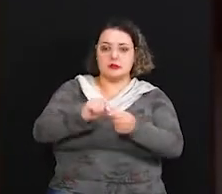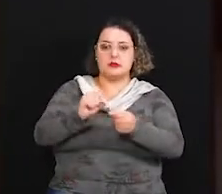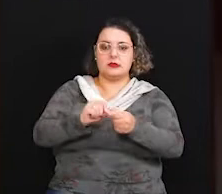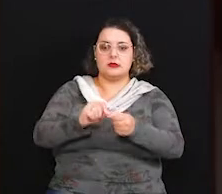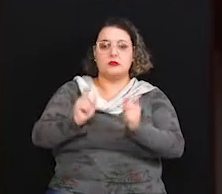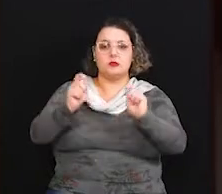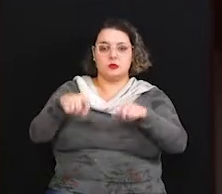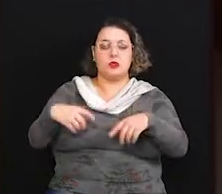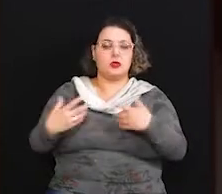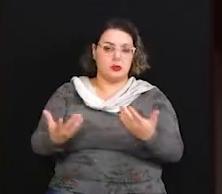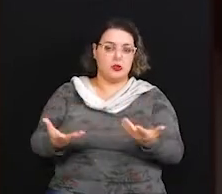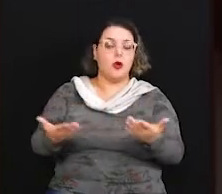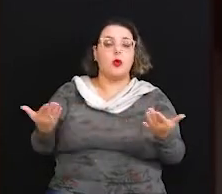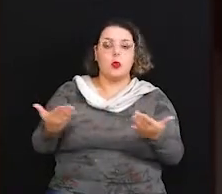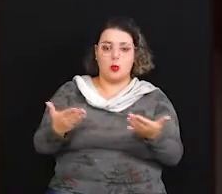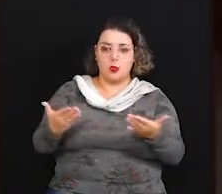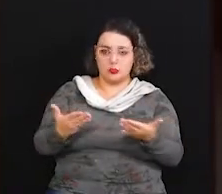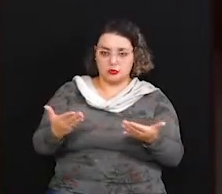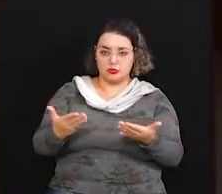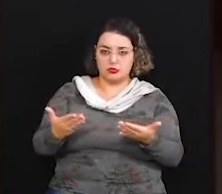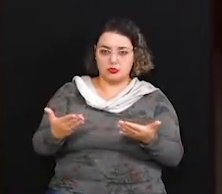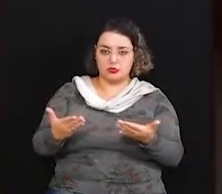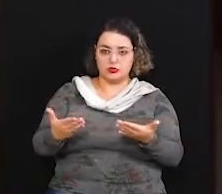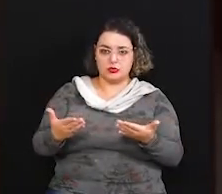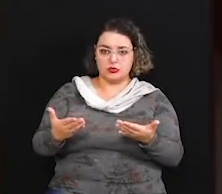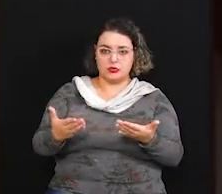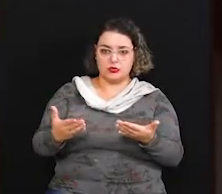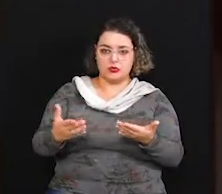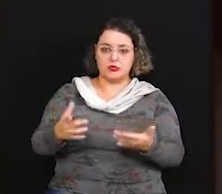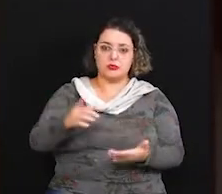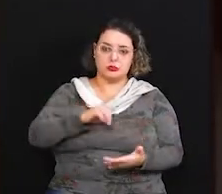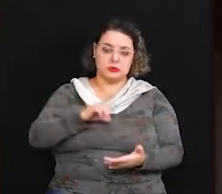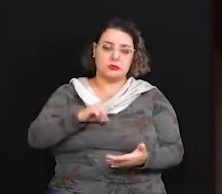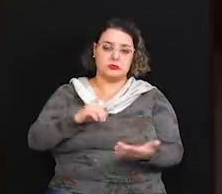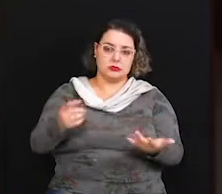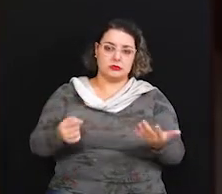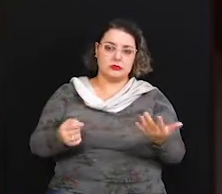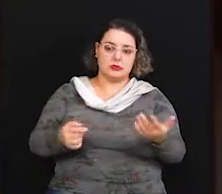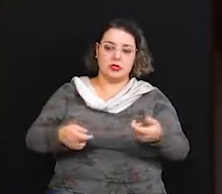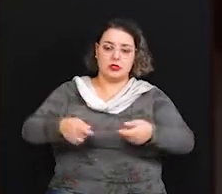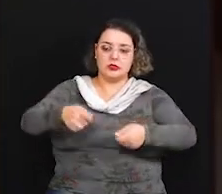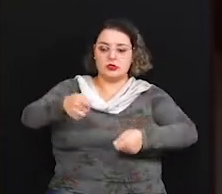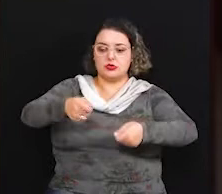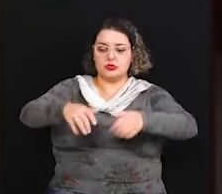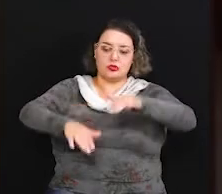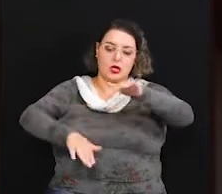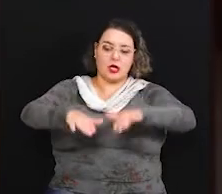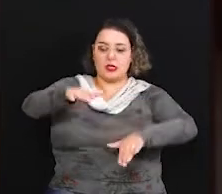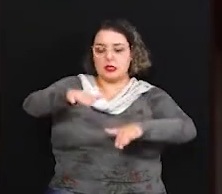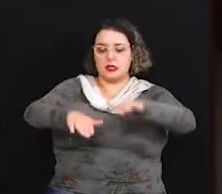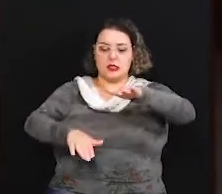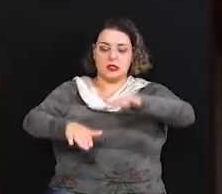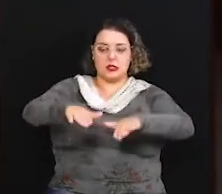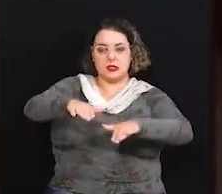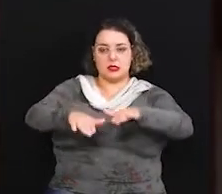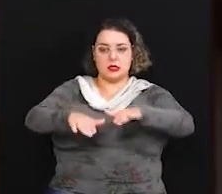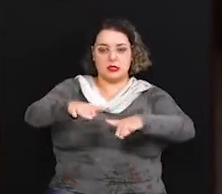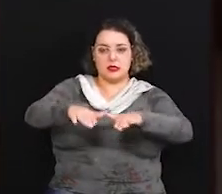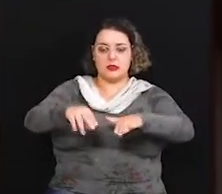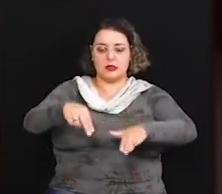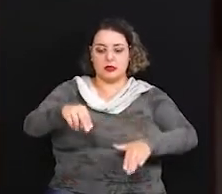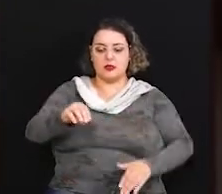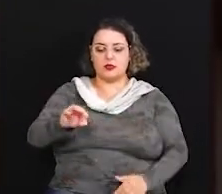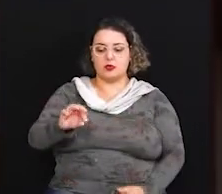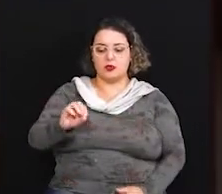maneira bastante eficiente. Então hoje é um grande fator de equilíbrio para nós termos a nota